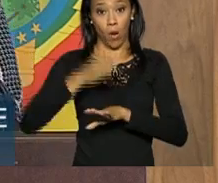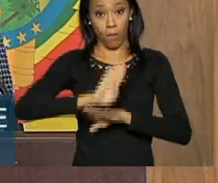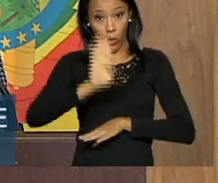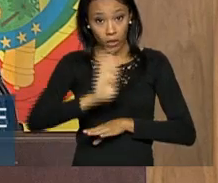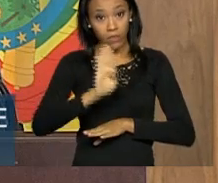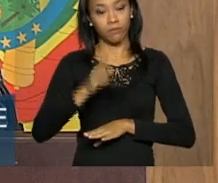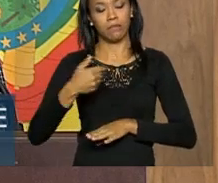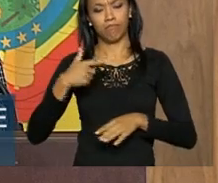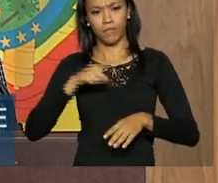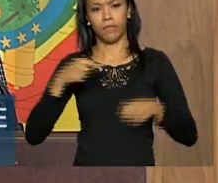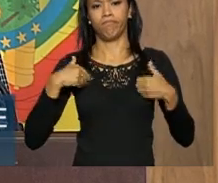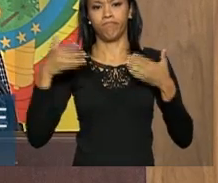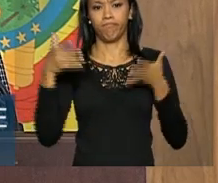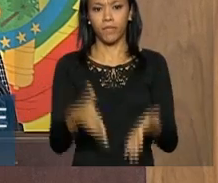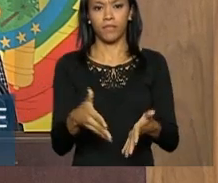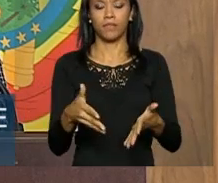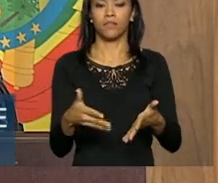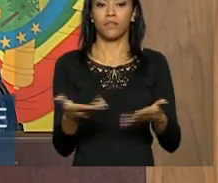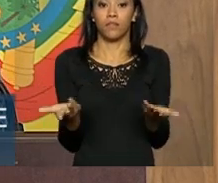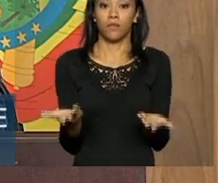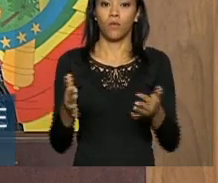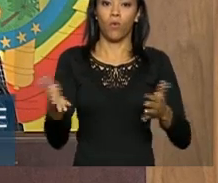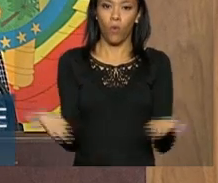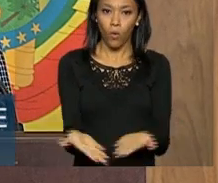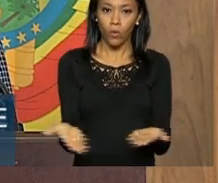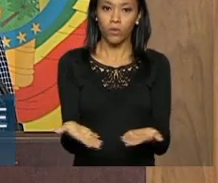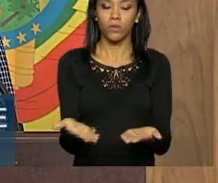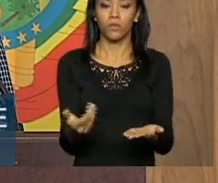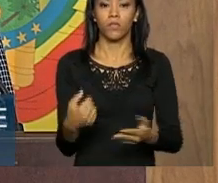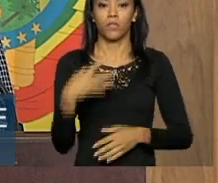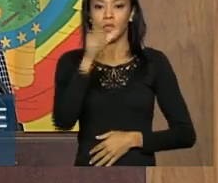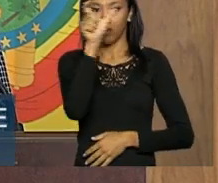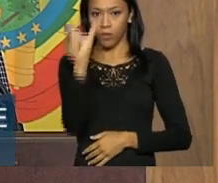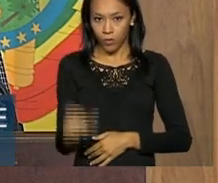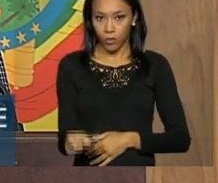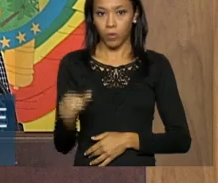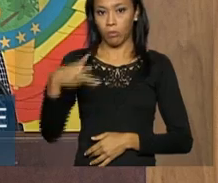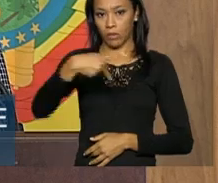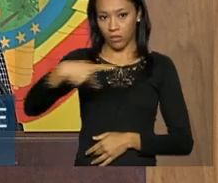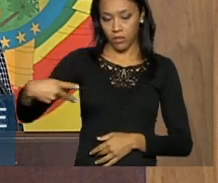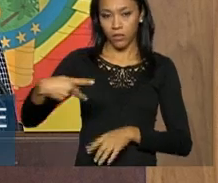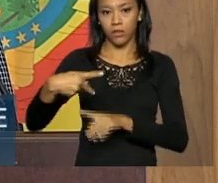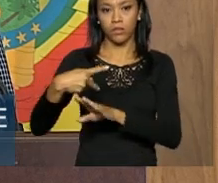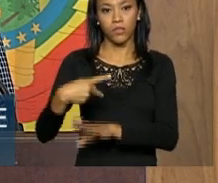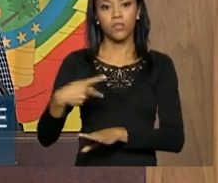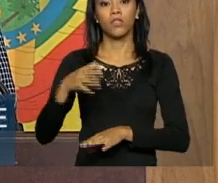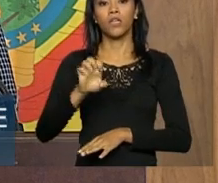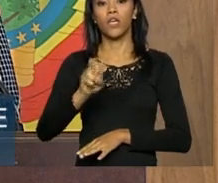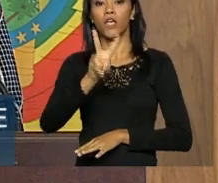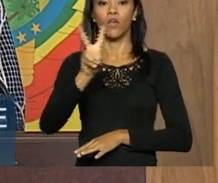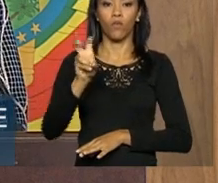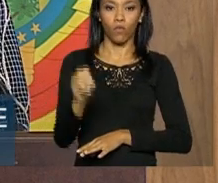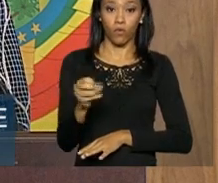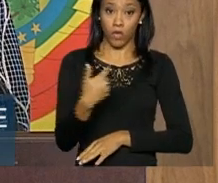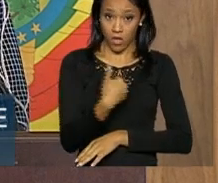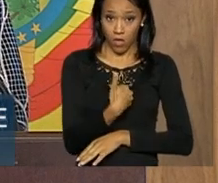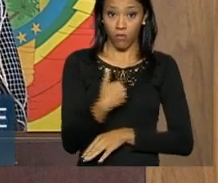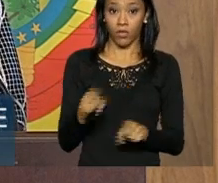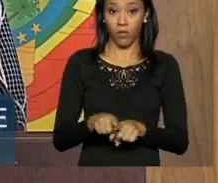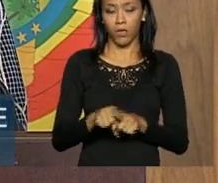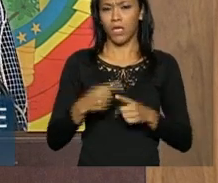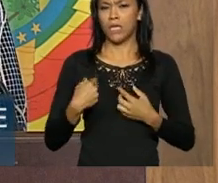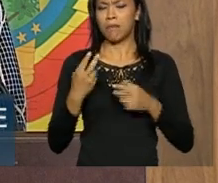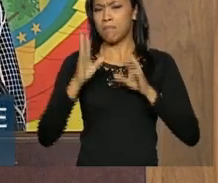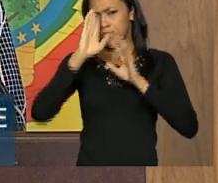maior presença. Hoje, o presidente Evo Morales e eu repassamos os principais temas